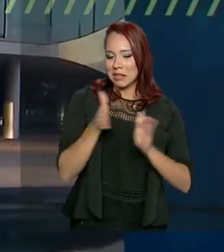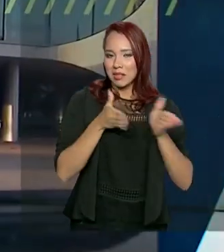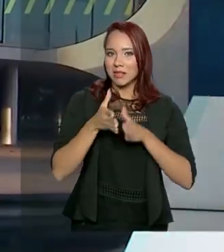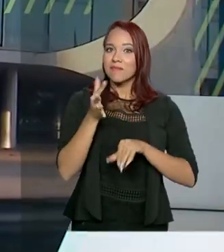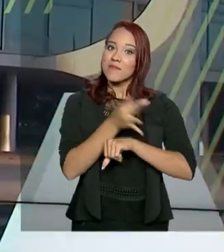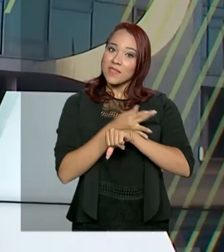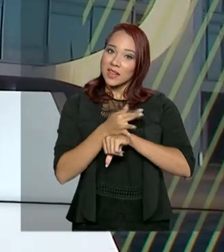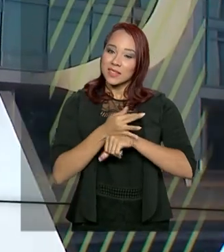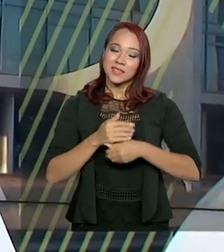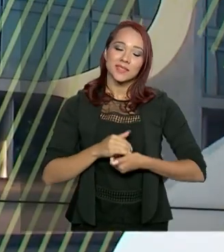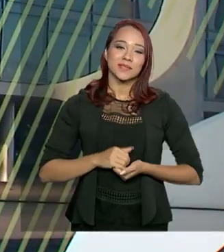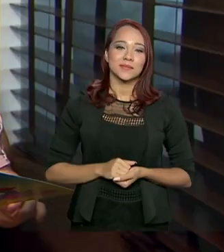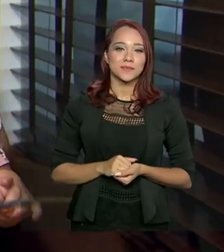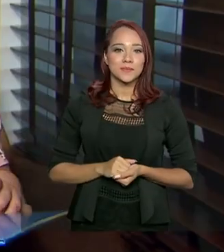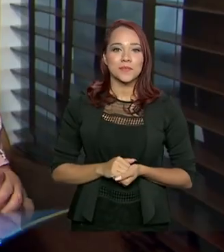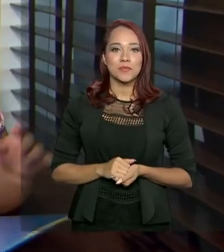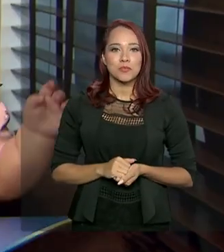férias.